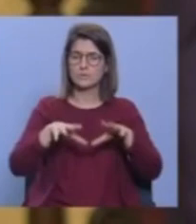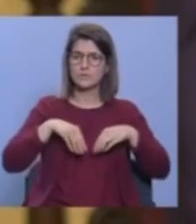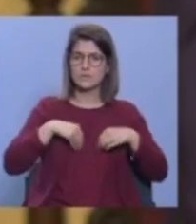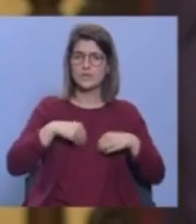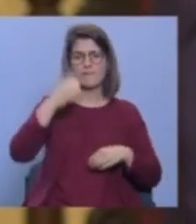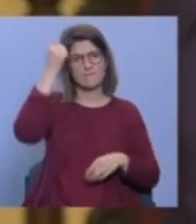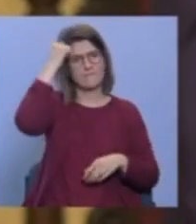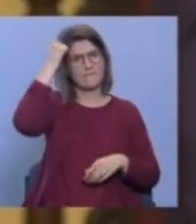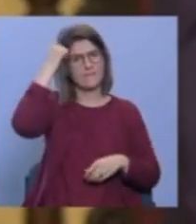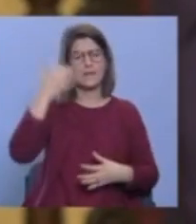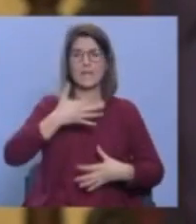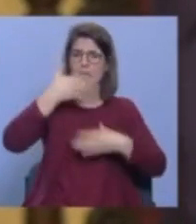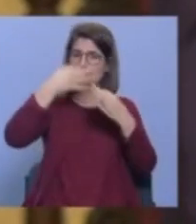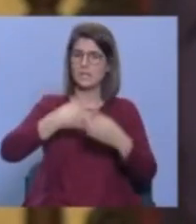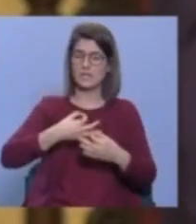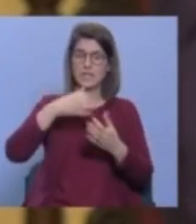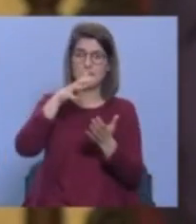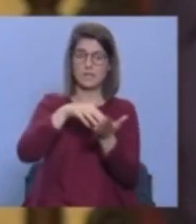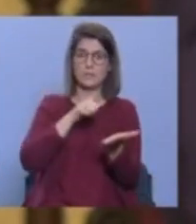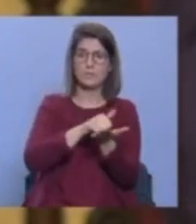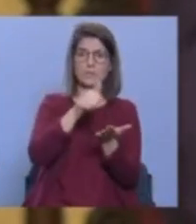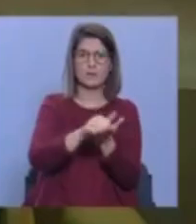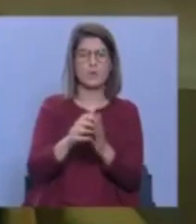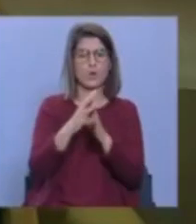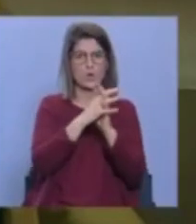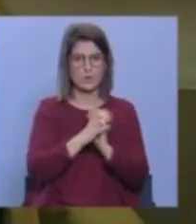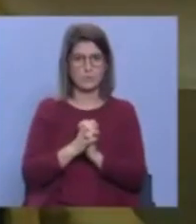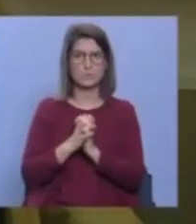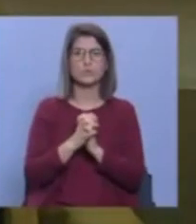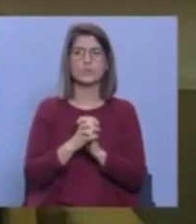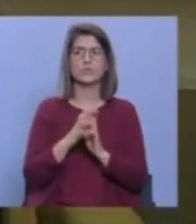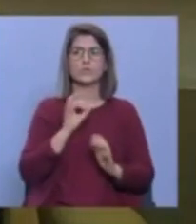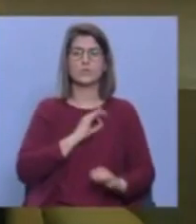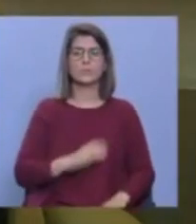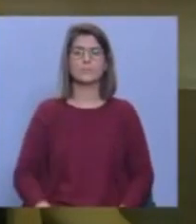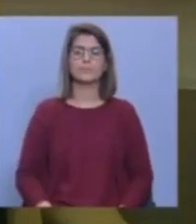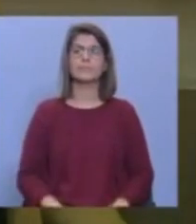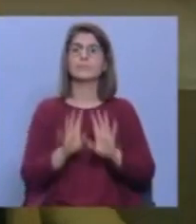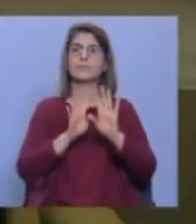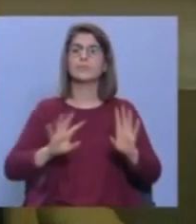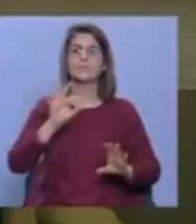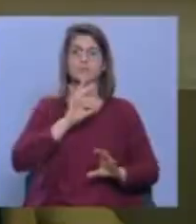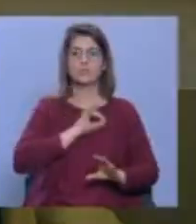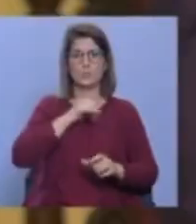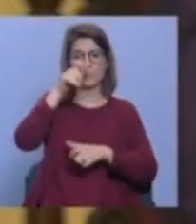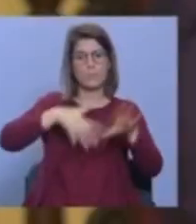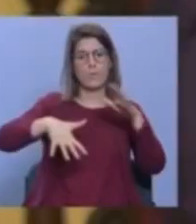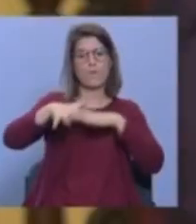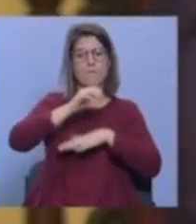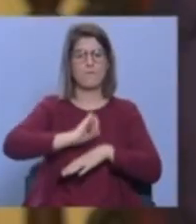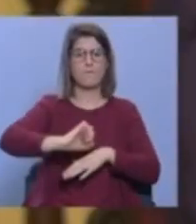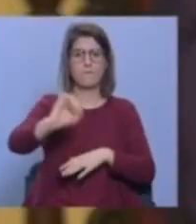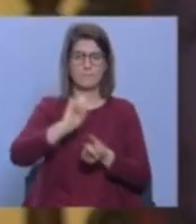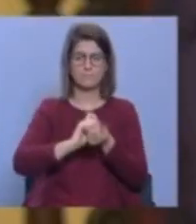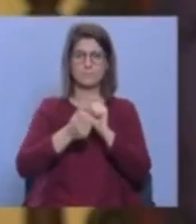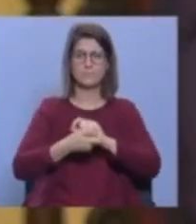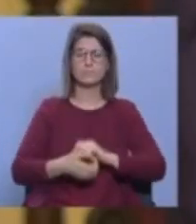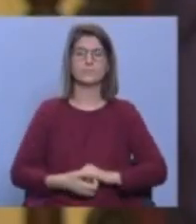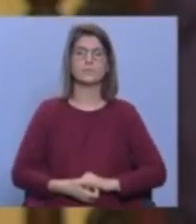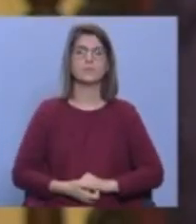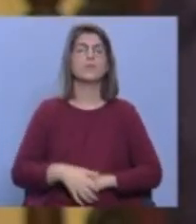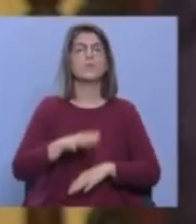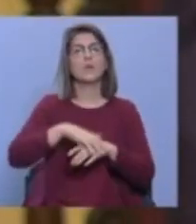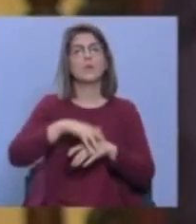arrependei-vos e acreditai no Evangelho, oremos ao Senhor. Renovai, Senhor, o vosso povo. Pelos homens que governam as